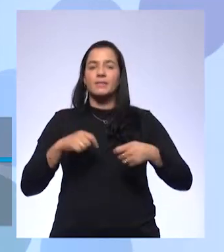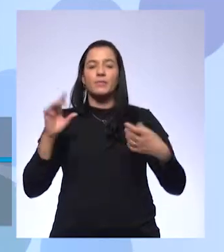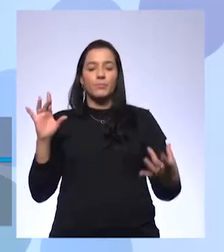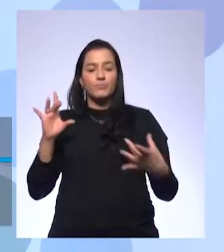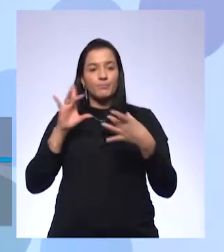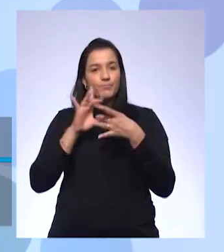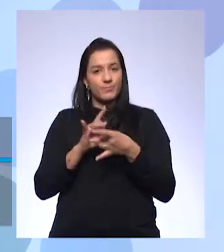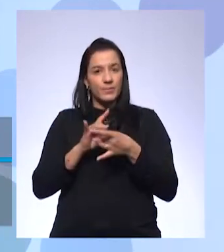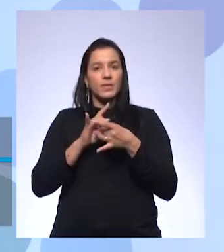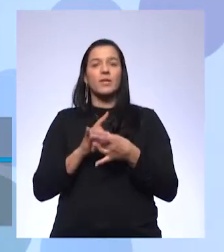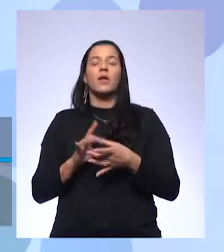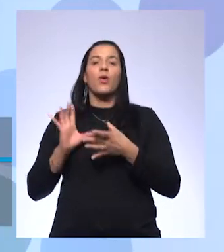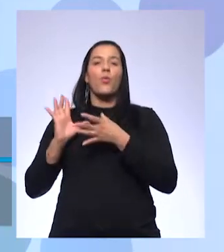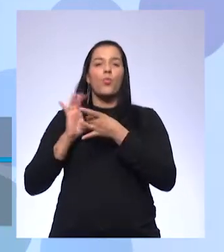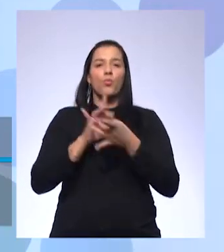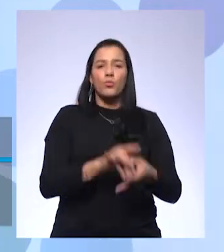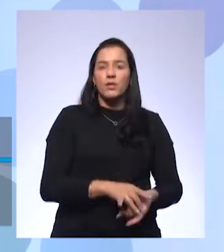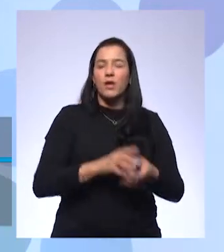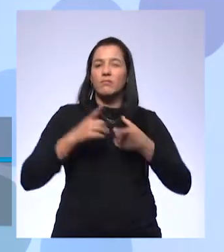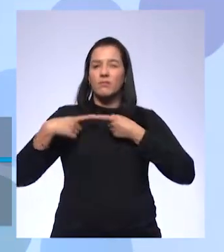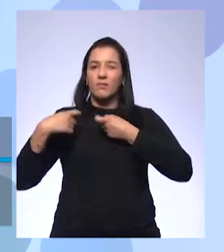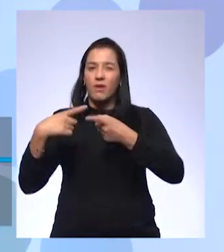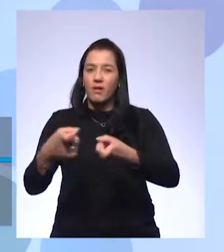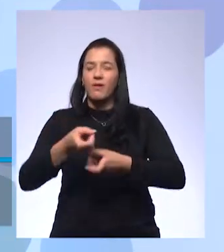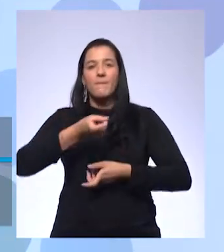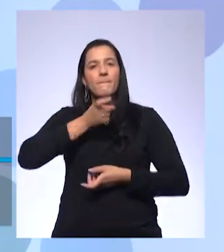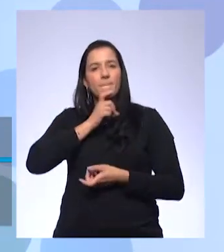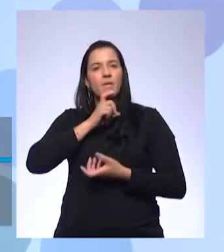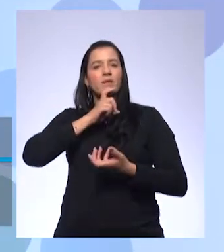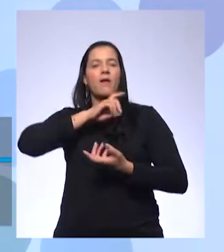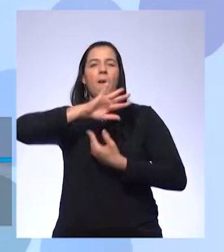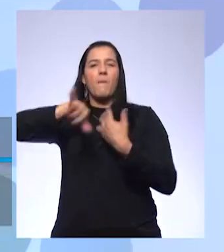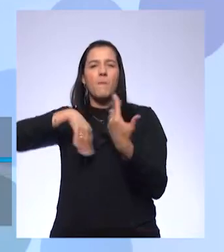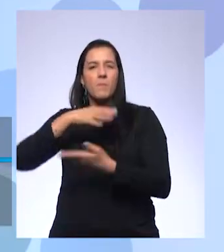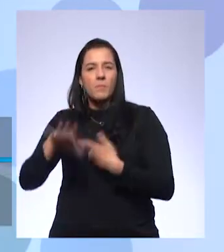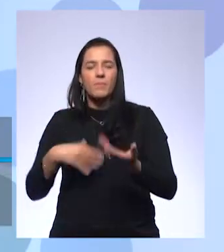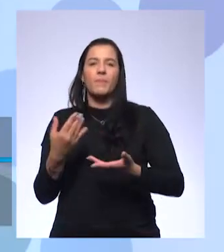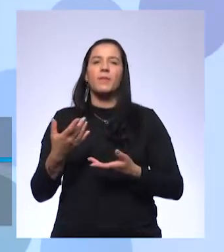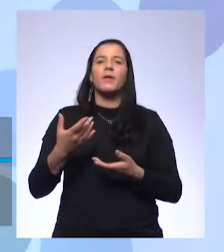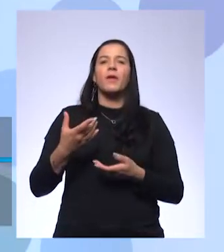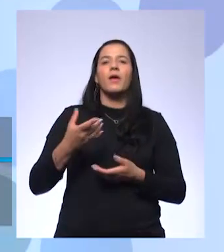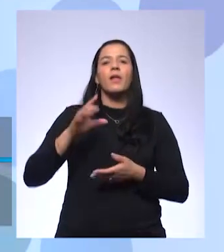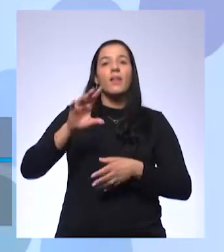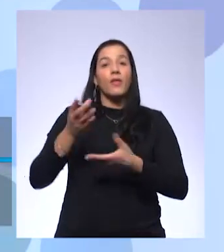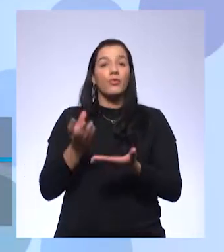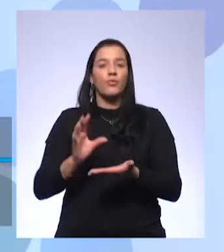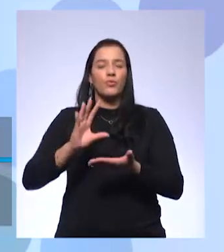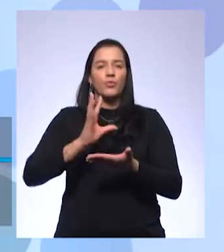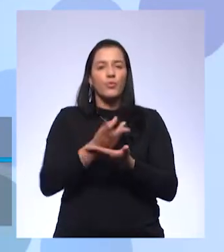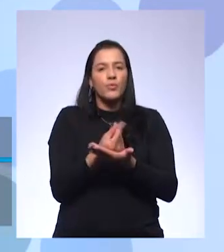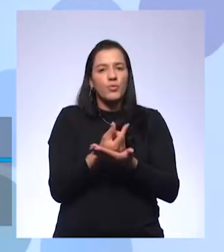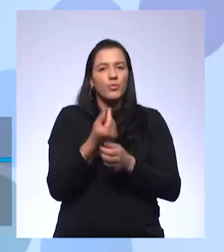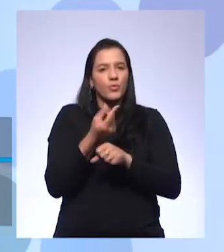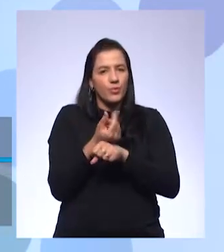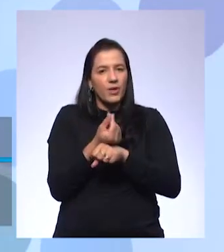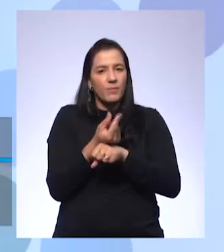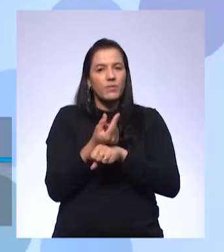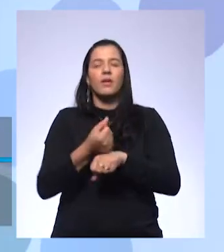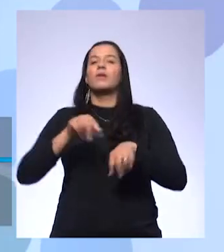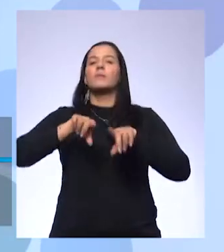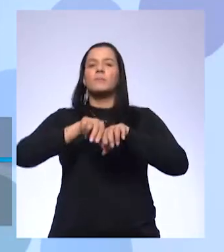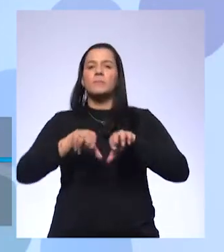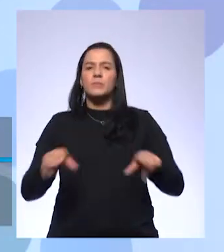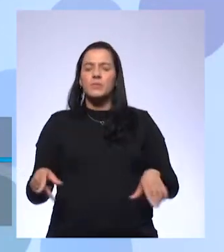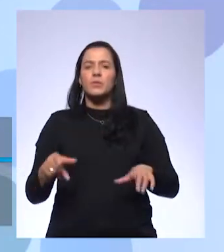ligadas ao contexto da Guerra Fria, a bipolaridade entre capitalismo e socialismo, que eu nem vou me